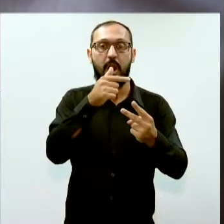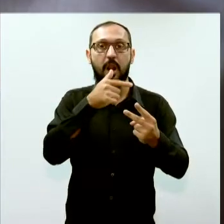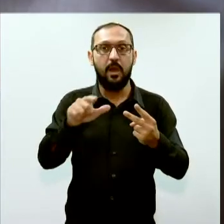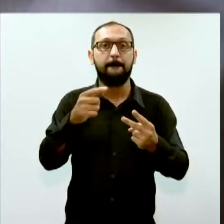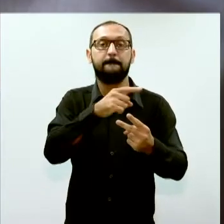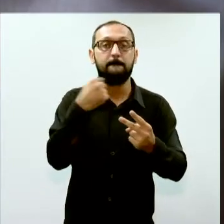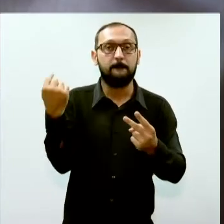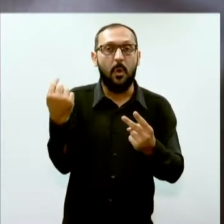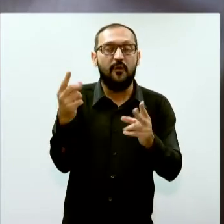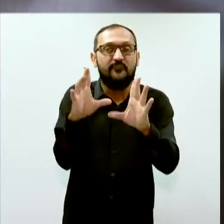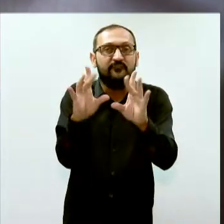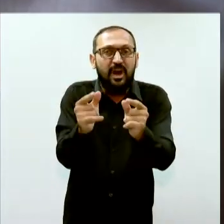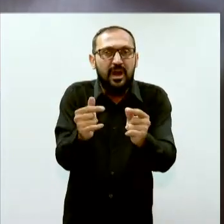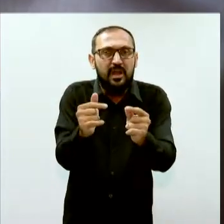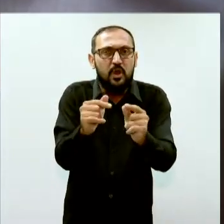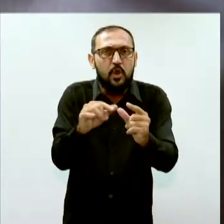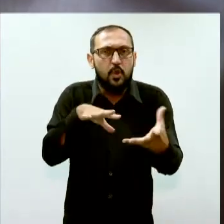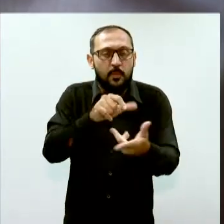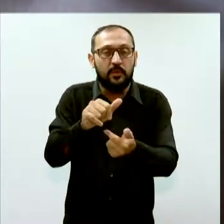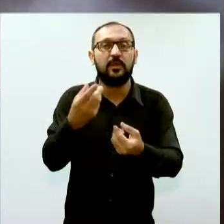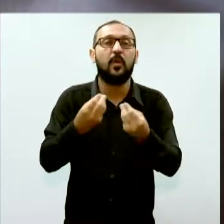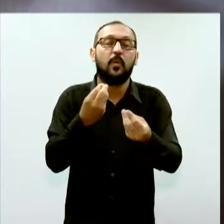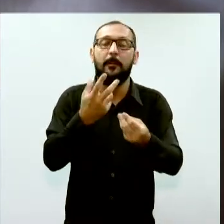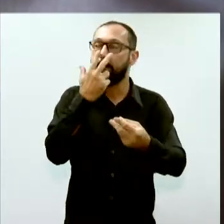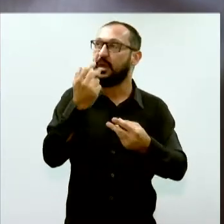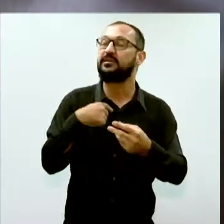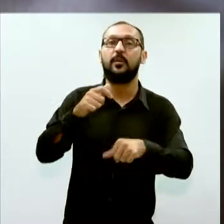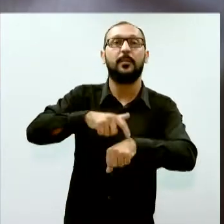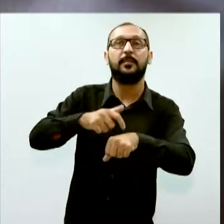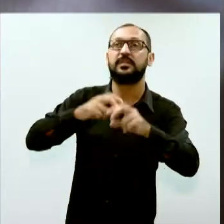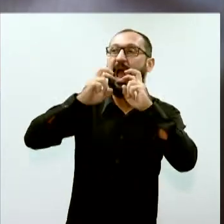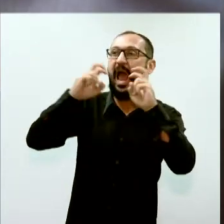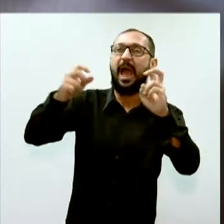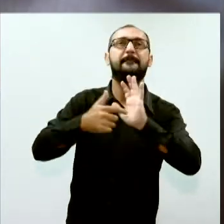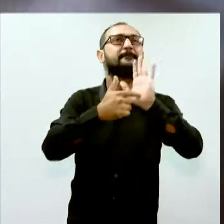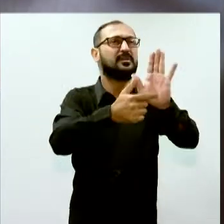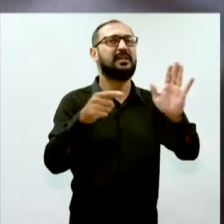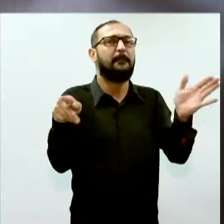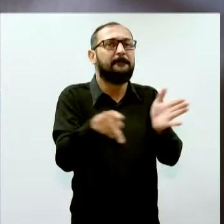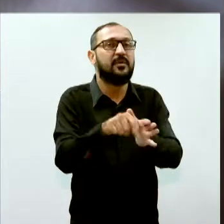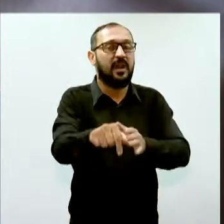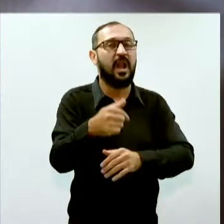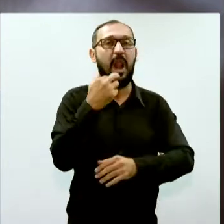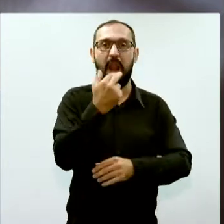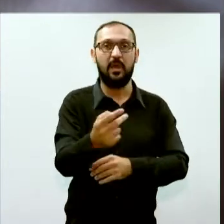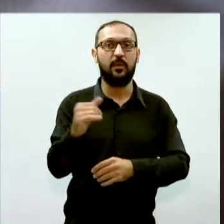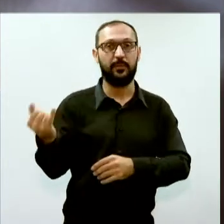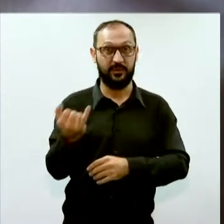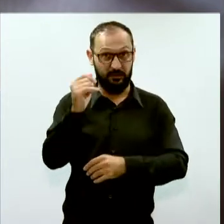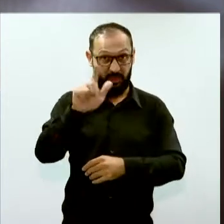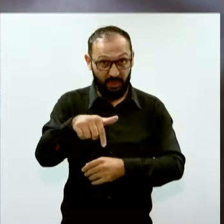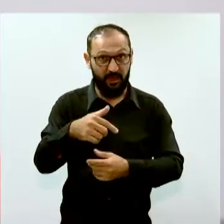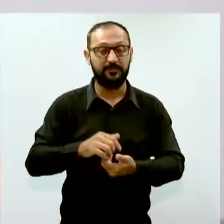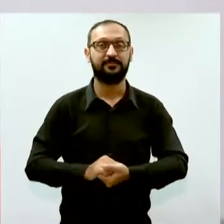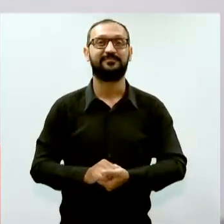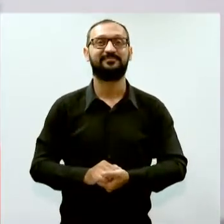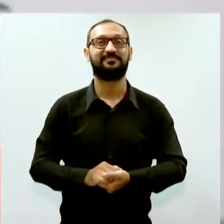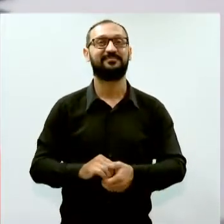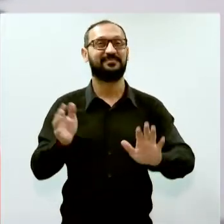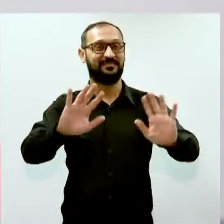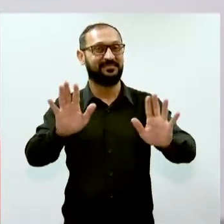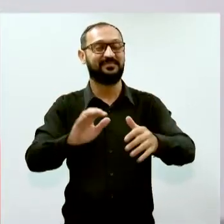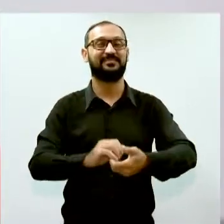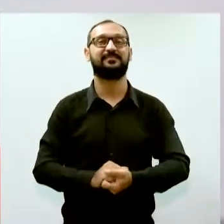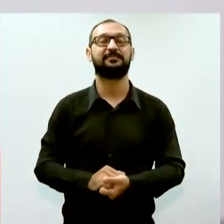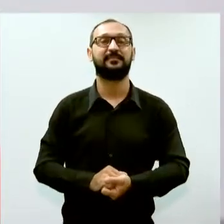mundo. Essa coletânea é uma espécie de grito para chamar atenção para essa língua tão importante? Olá,